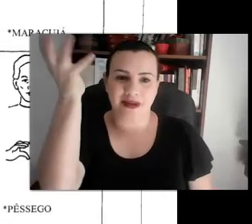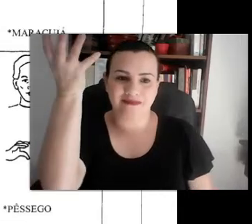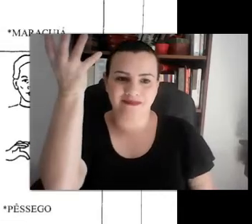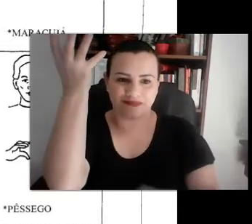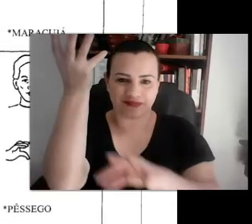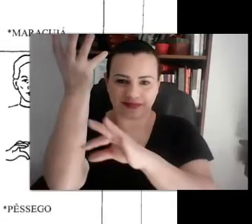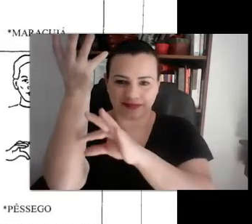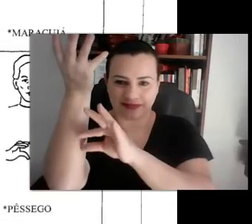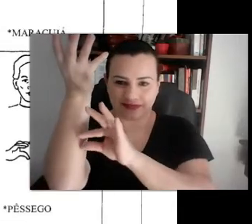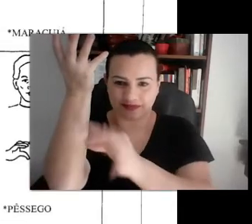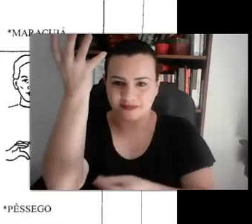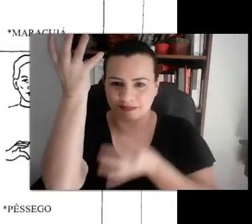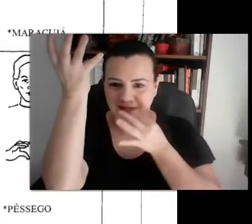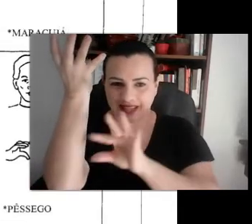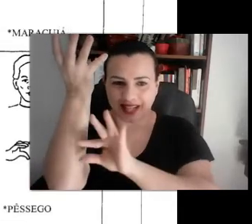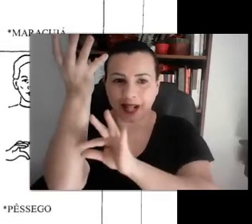jabuticaba,